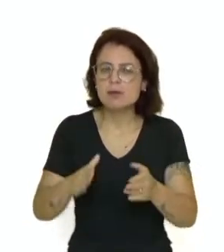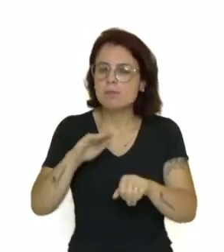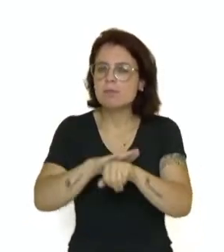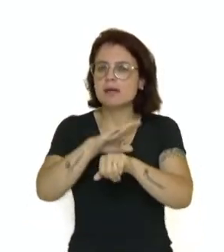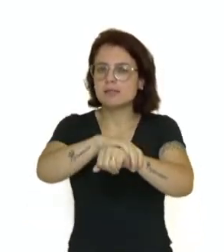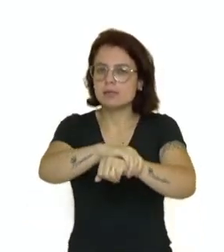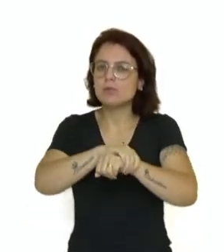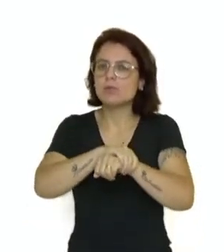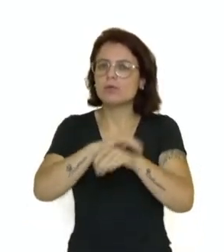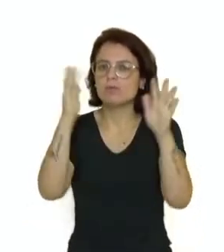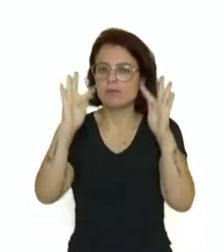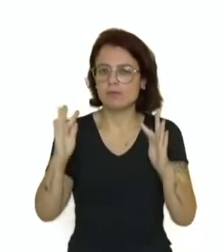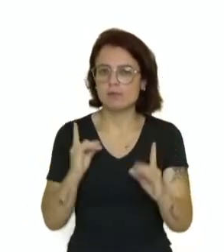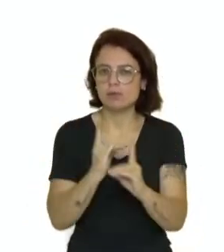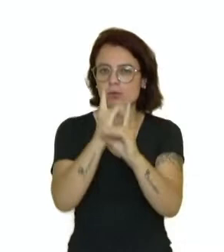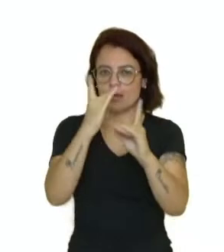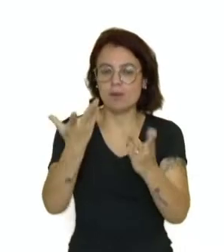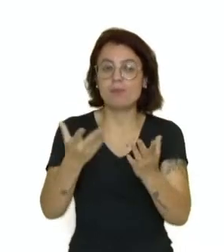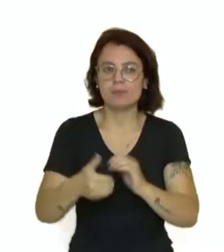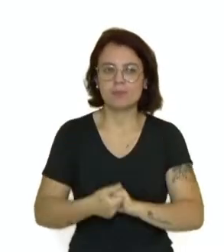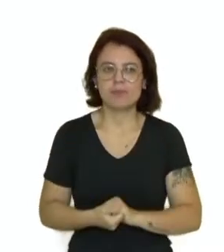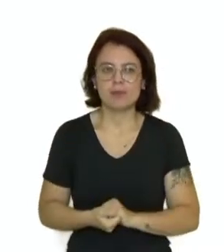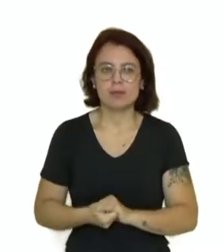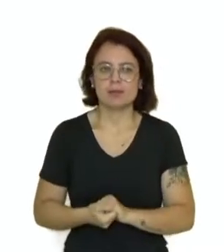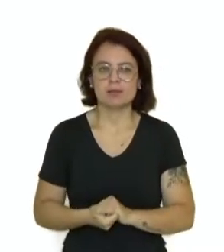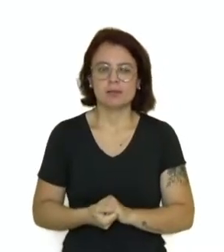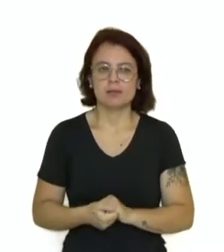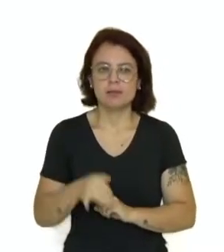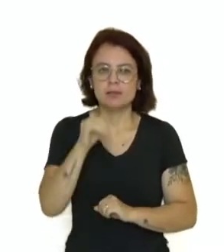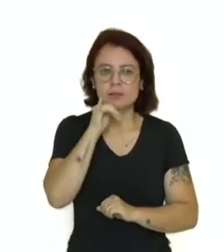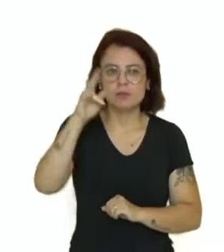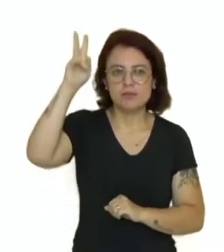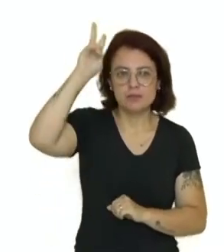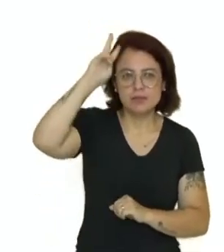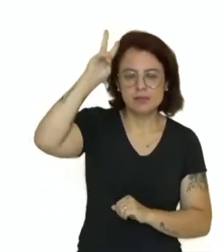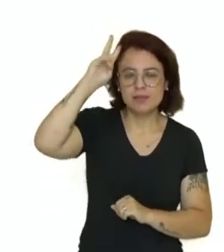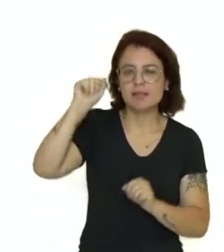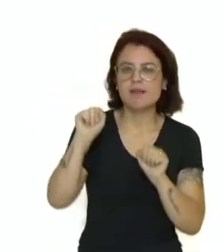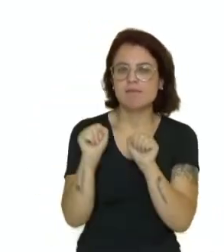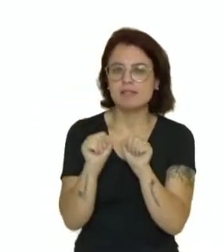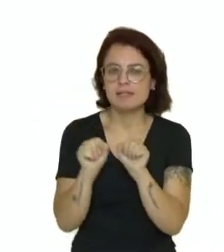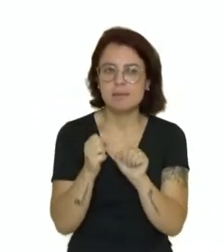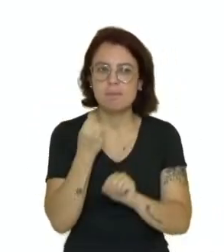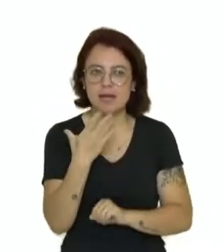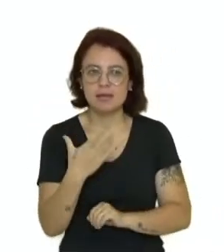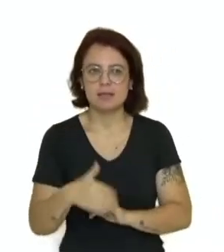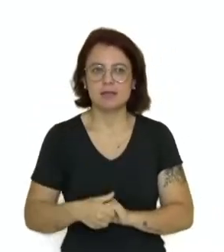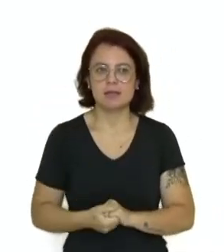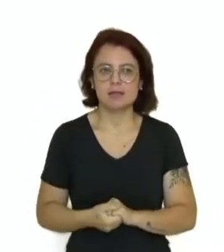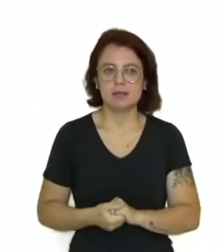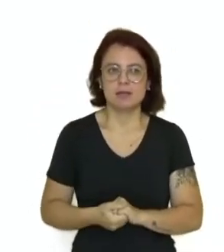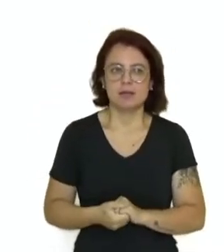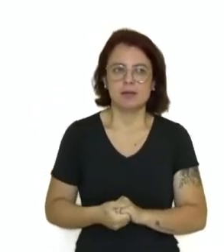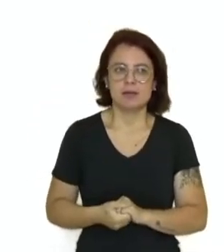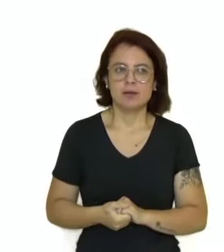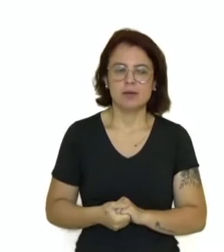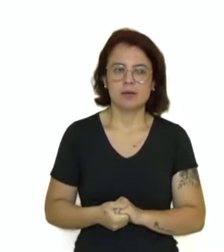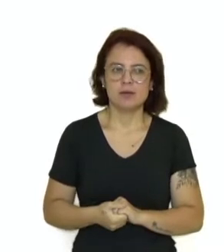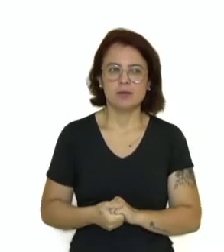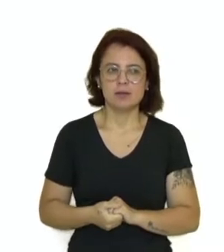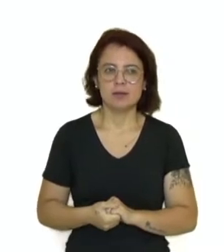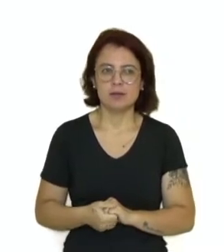a felicidade, né? Então, por exemplo, a virtude é a generosidade. Quando você é